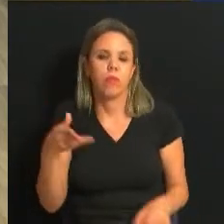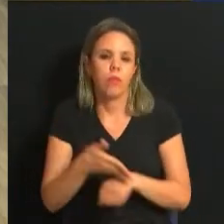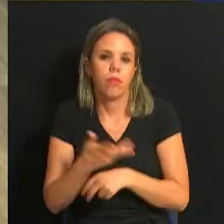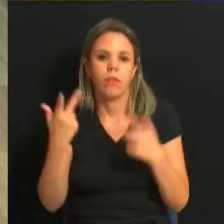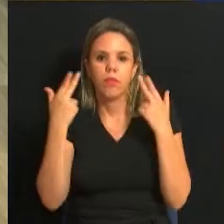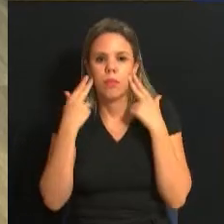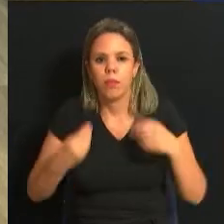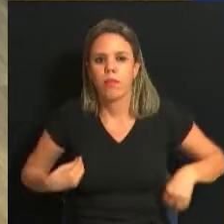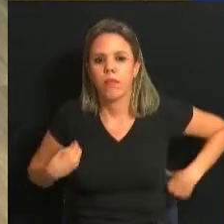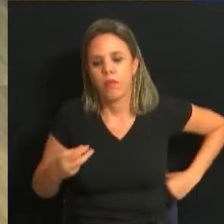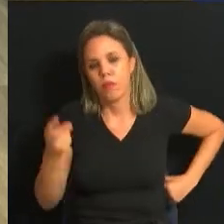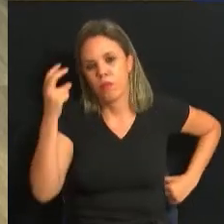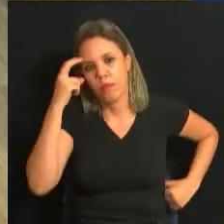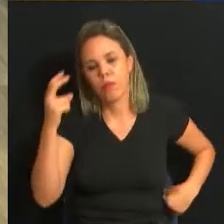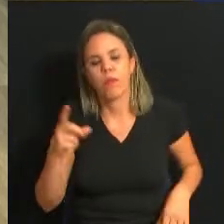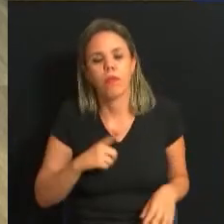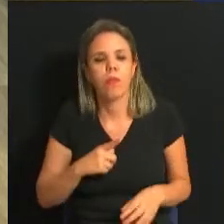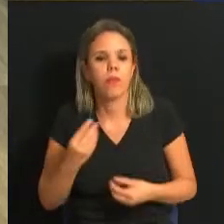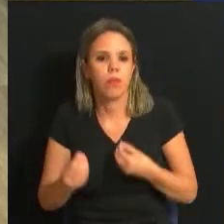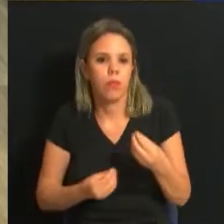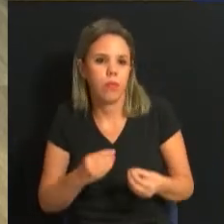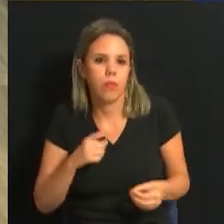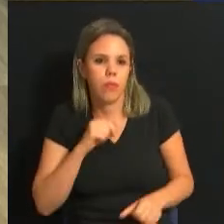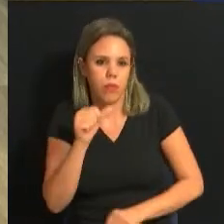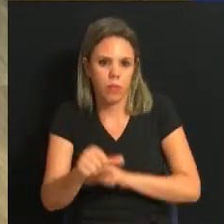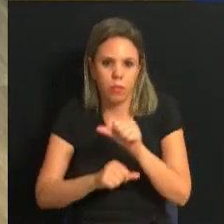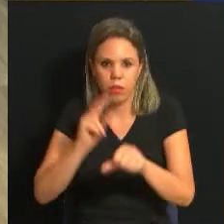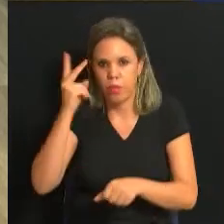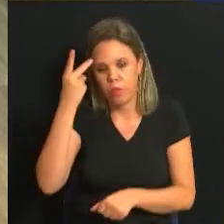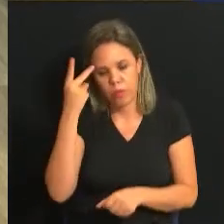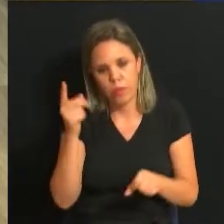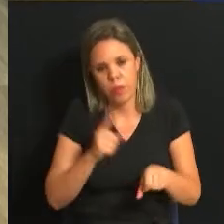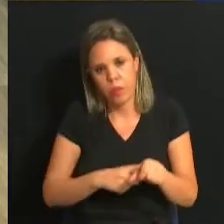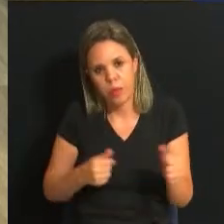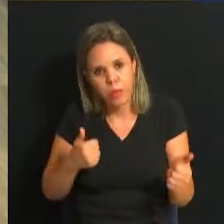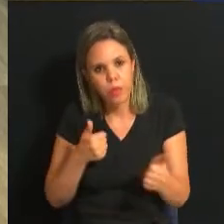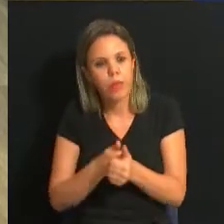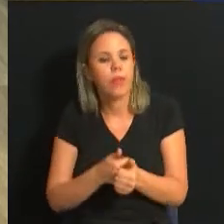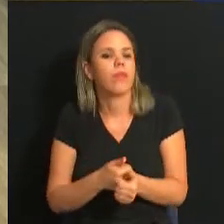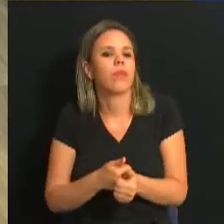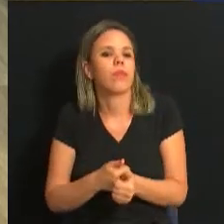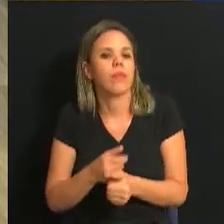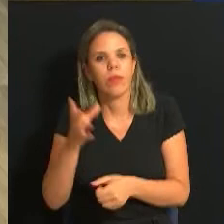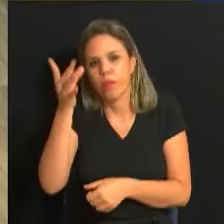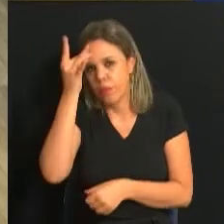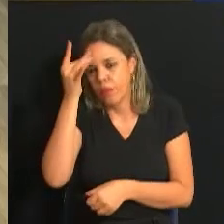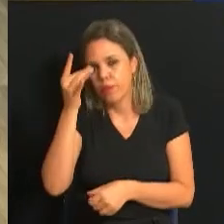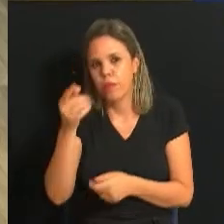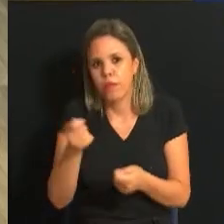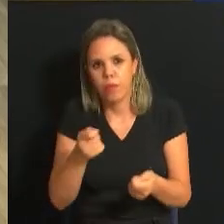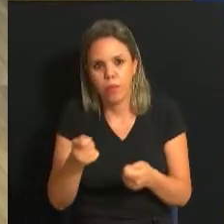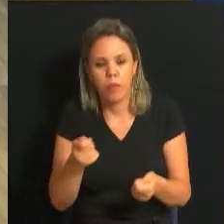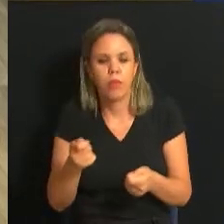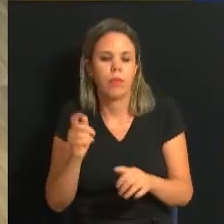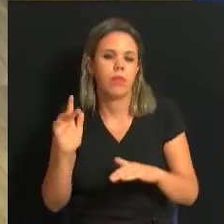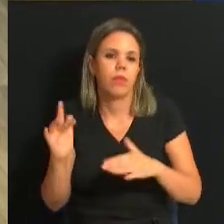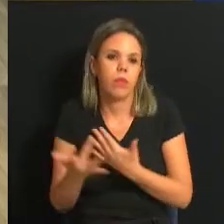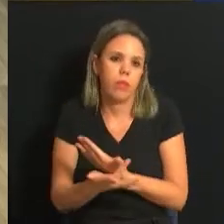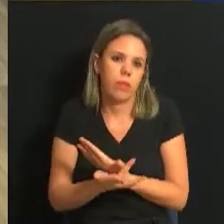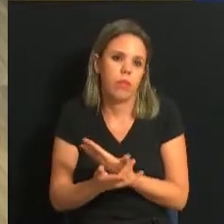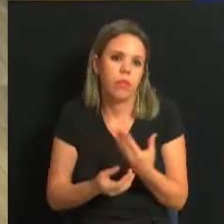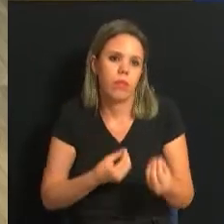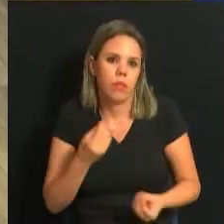nossa cultura? Tem como haver uma mudança a curto, médio prazo? A gente está aprendendo ainda a lidar com rede social. Como é que